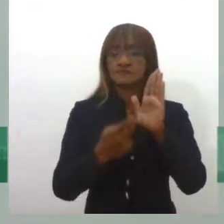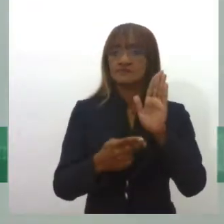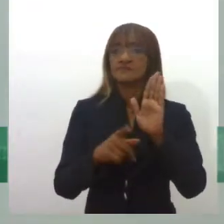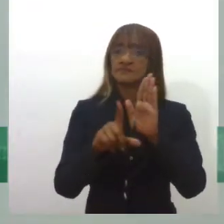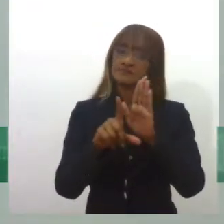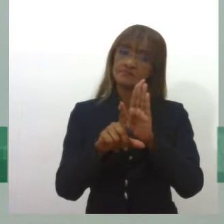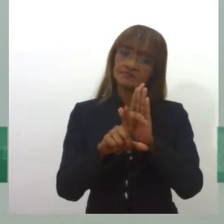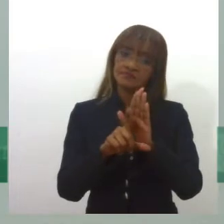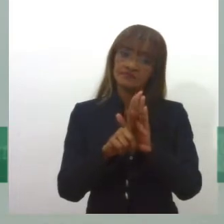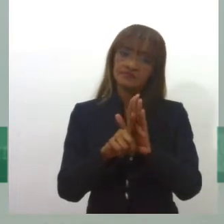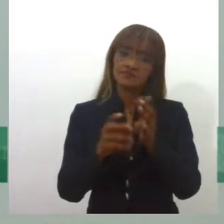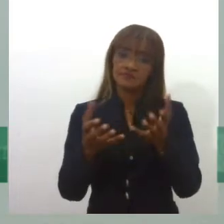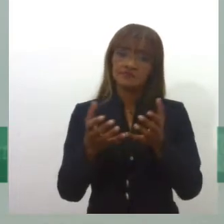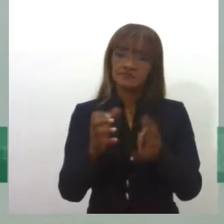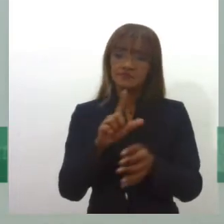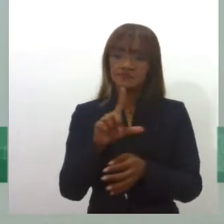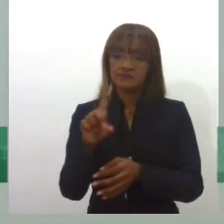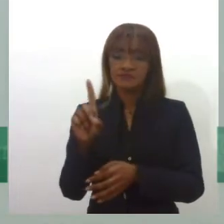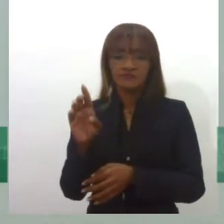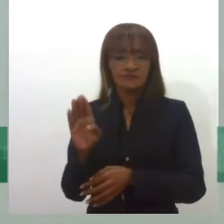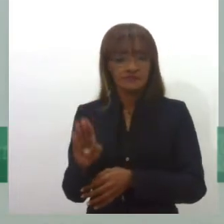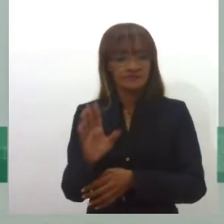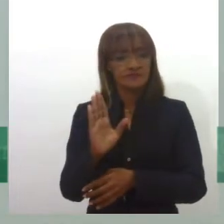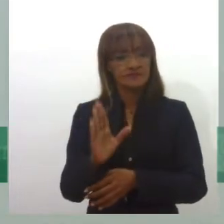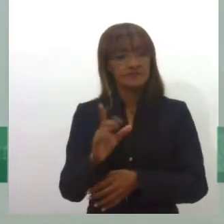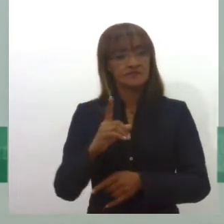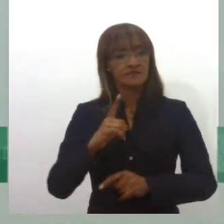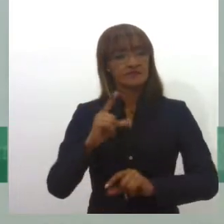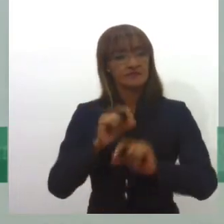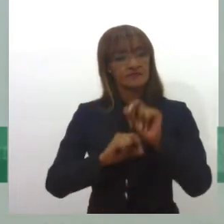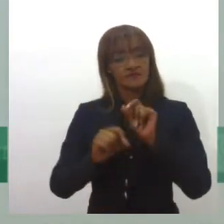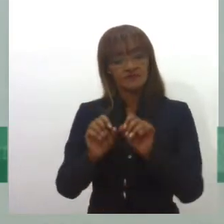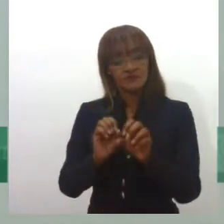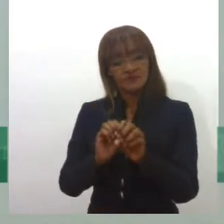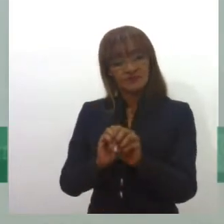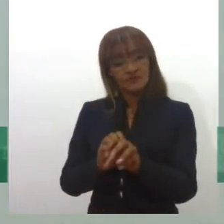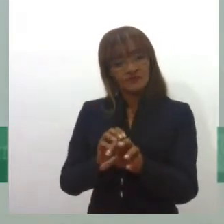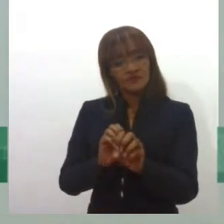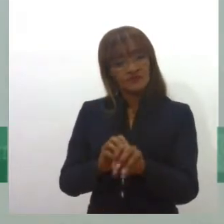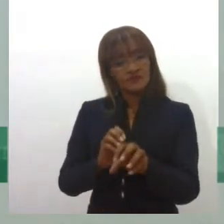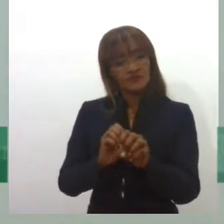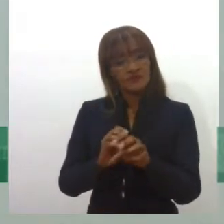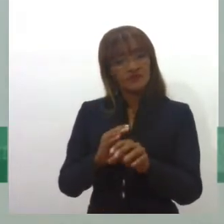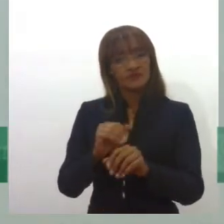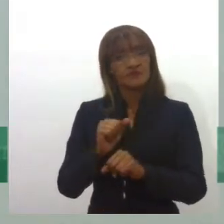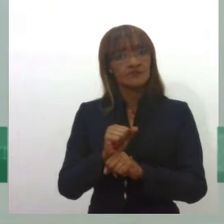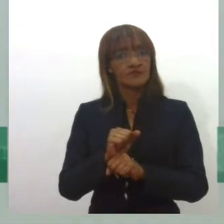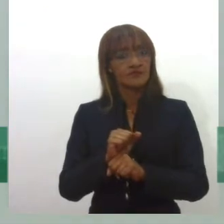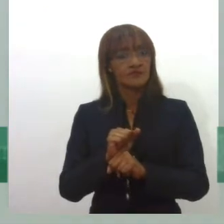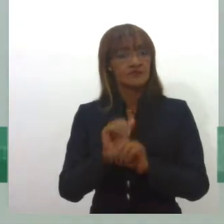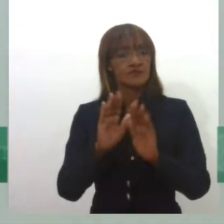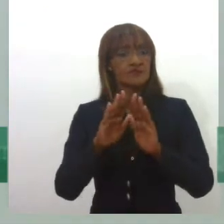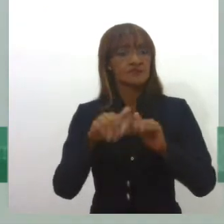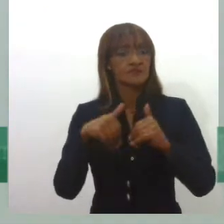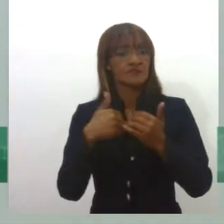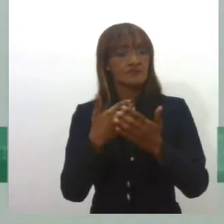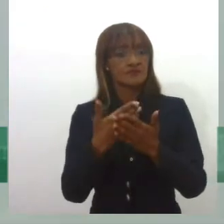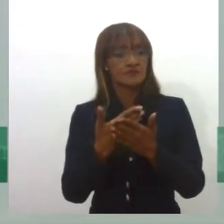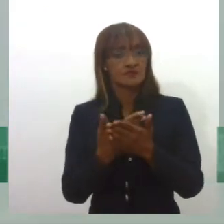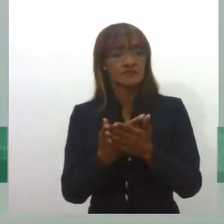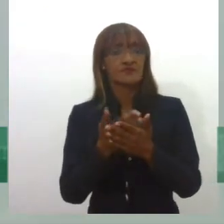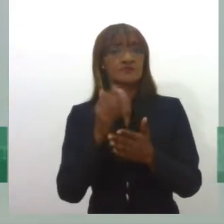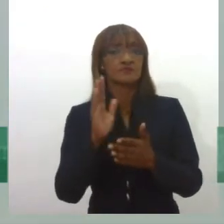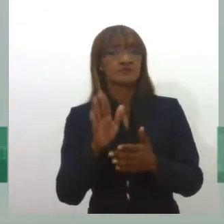LDB, que é a Lei de Diretrizes e Bases da Educação Nacional, além daquilo que já está previsto,